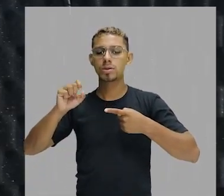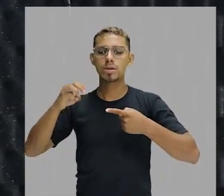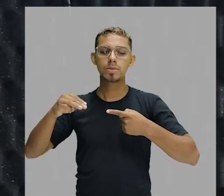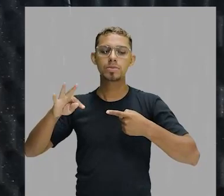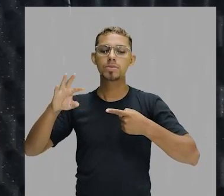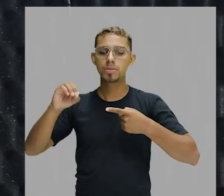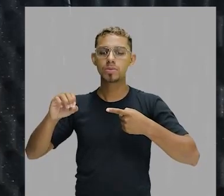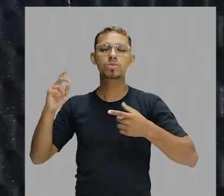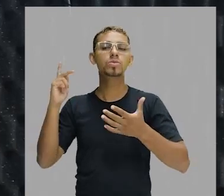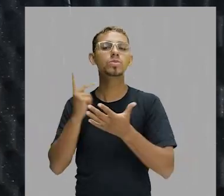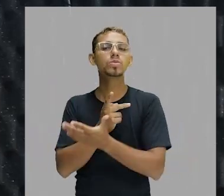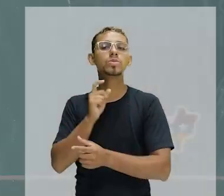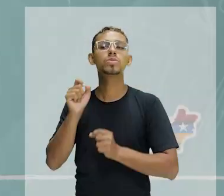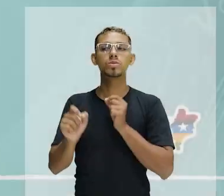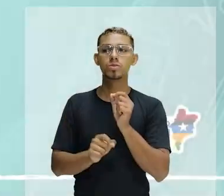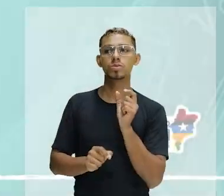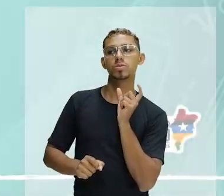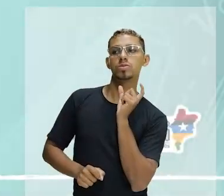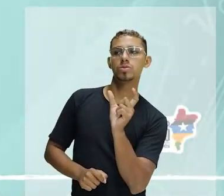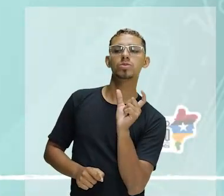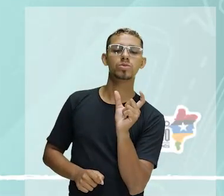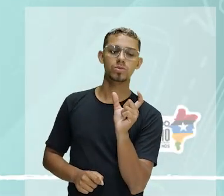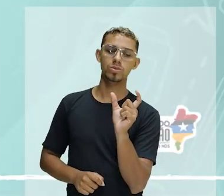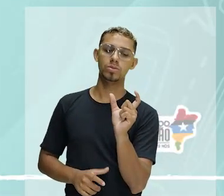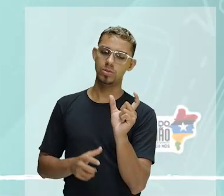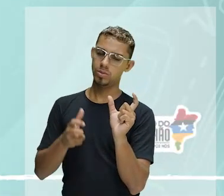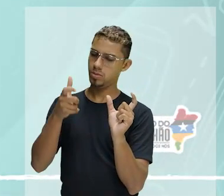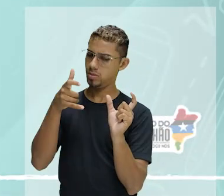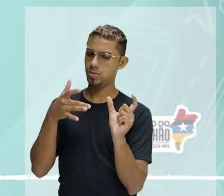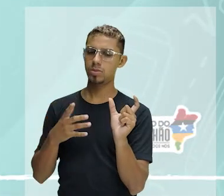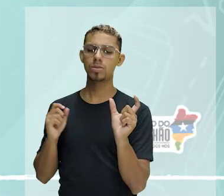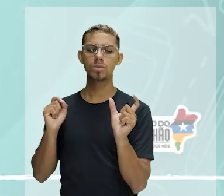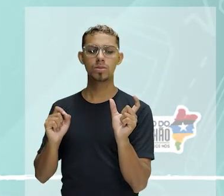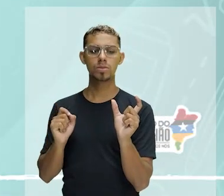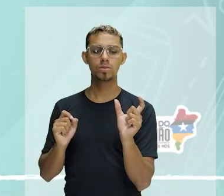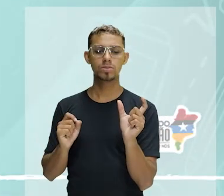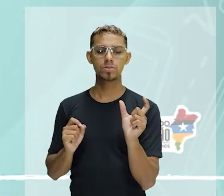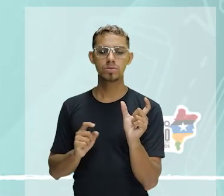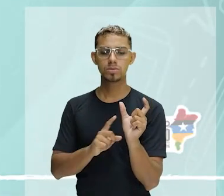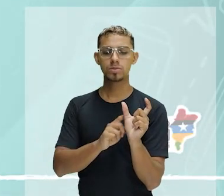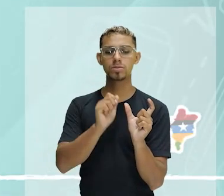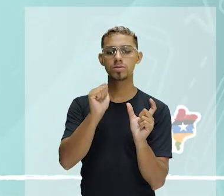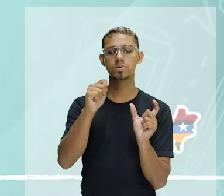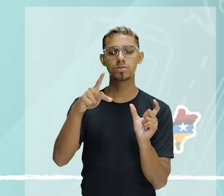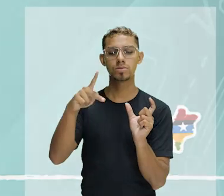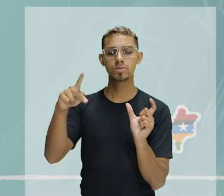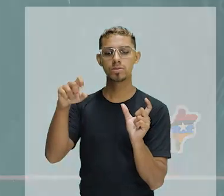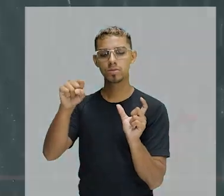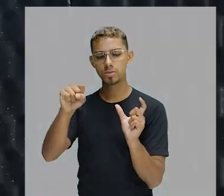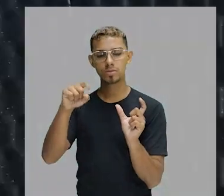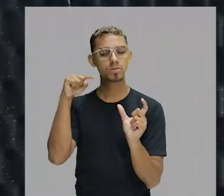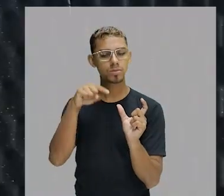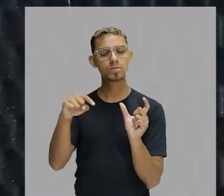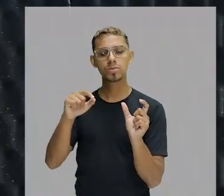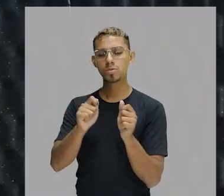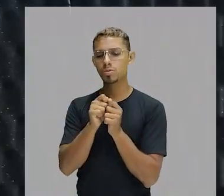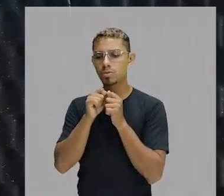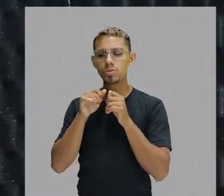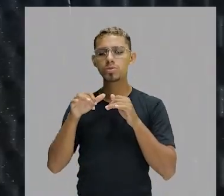Onde é que está errado aí? O erro, galera, está em dizer que as APPs, as áreas de preservação, visam aumentar o assoreamento. Elas